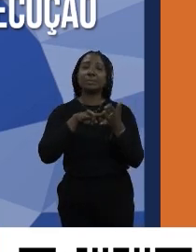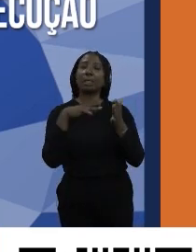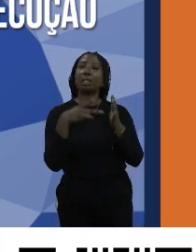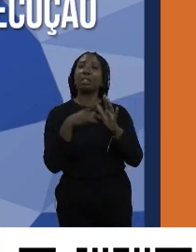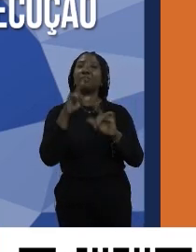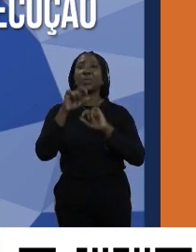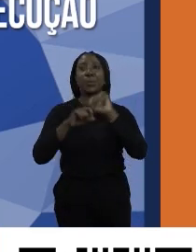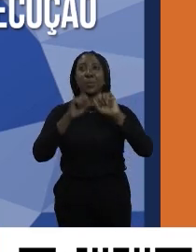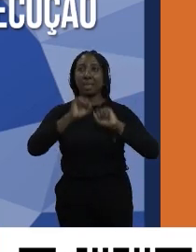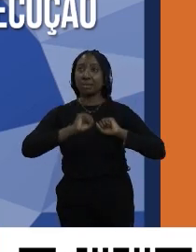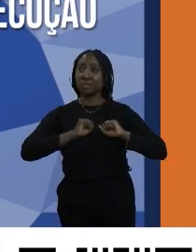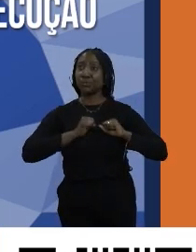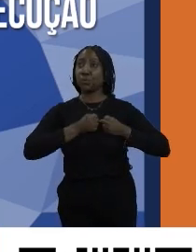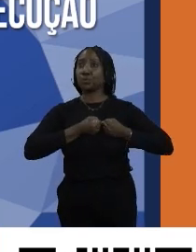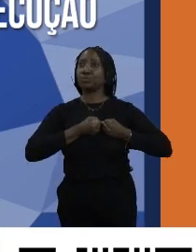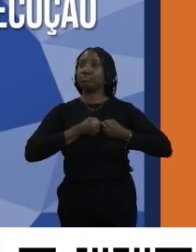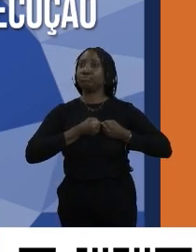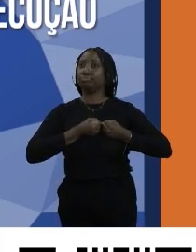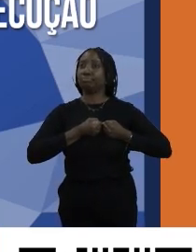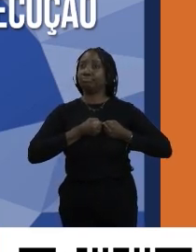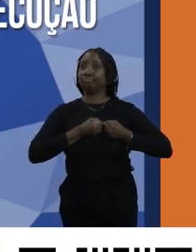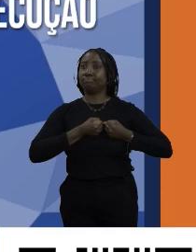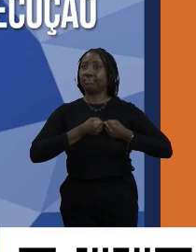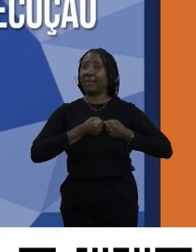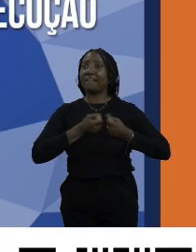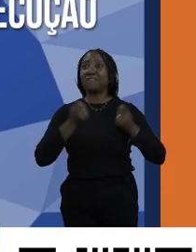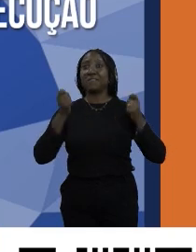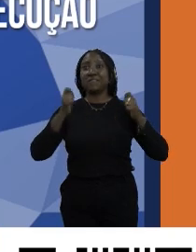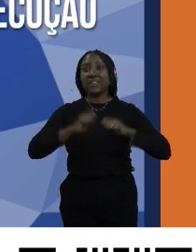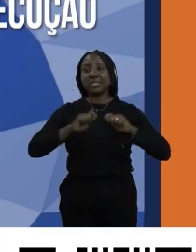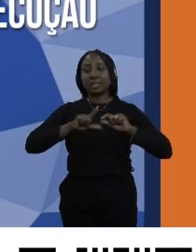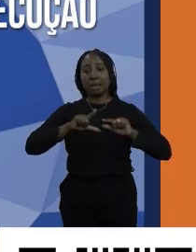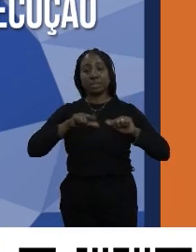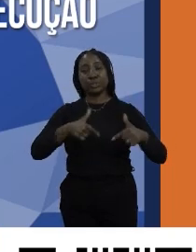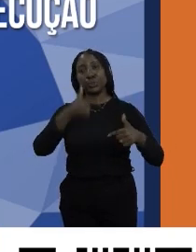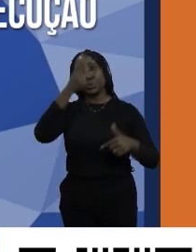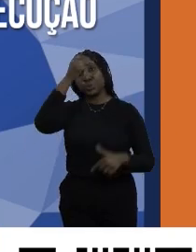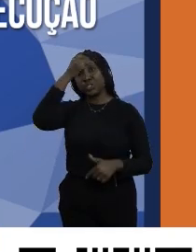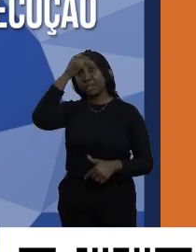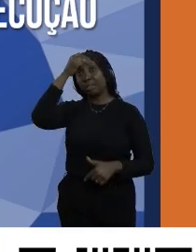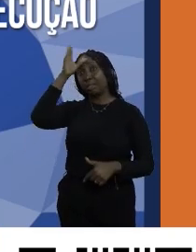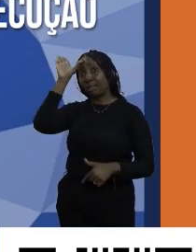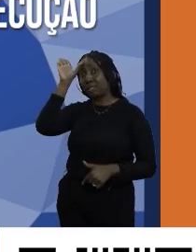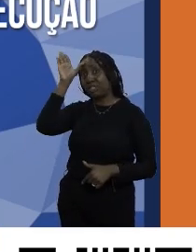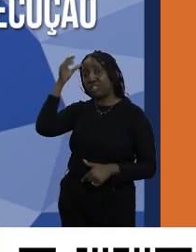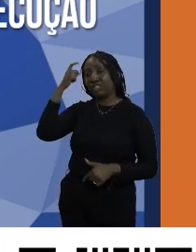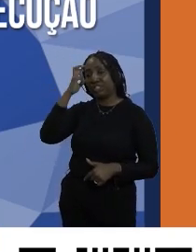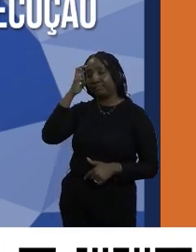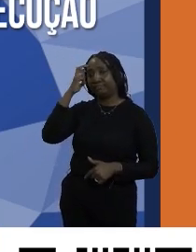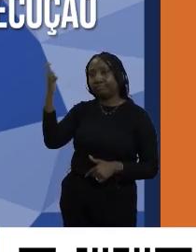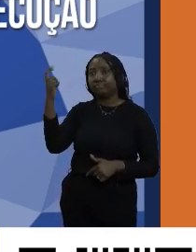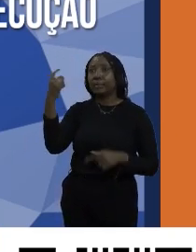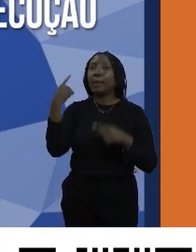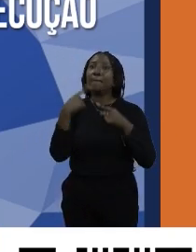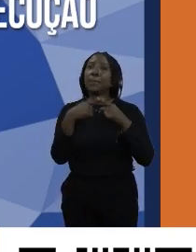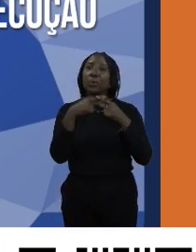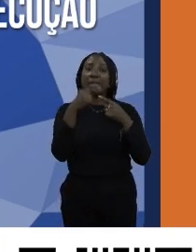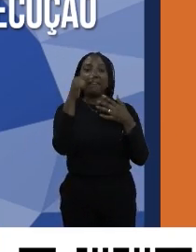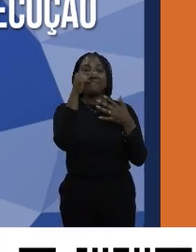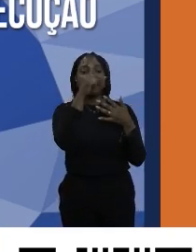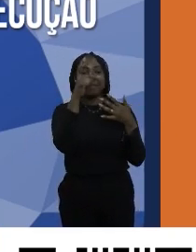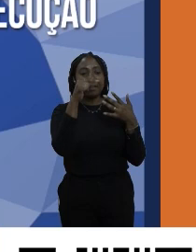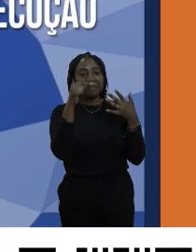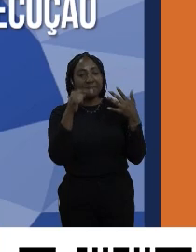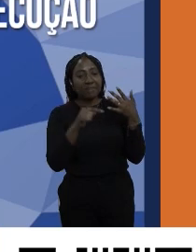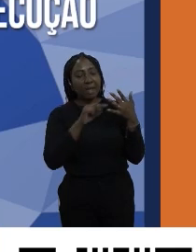Sem esforço não dá. E execução inteligente. Por que isso? Porque a gente tem várias opções sempre na nossa vida. É